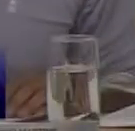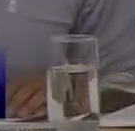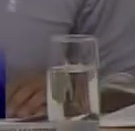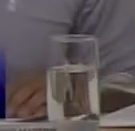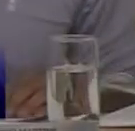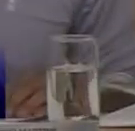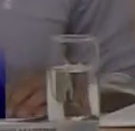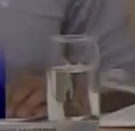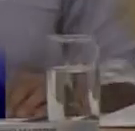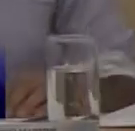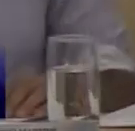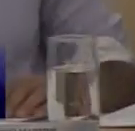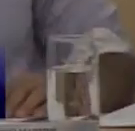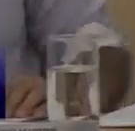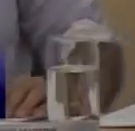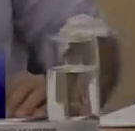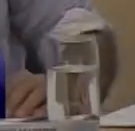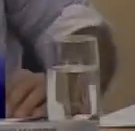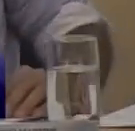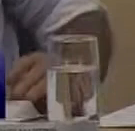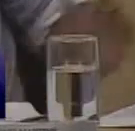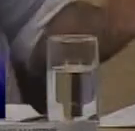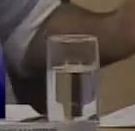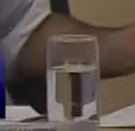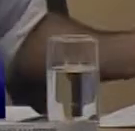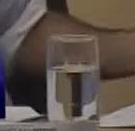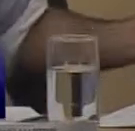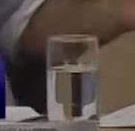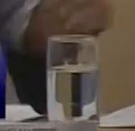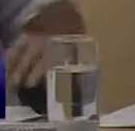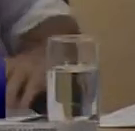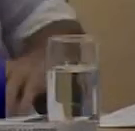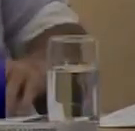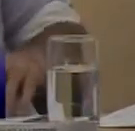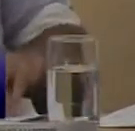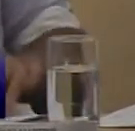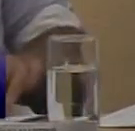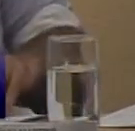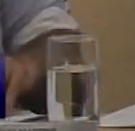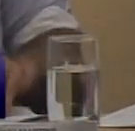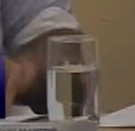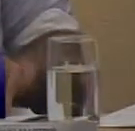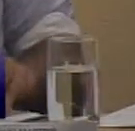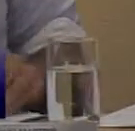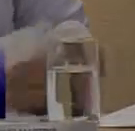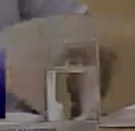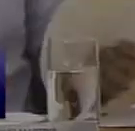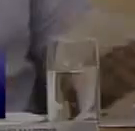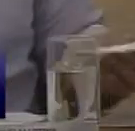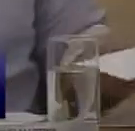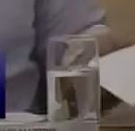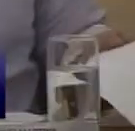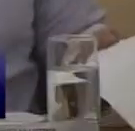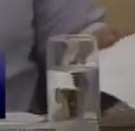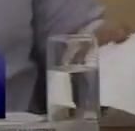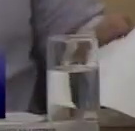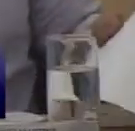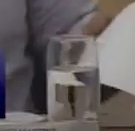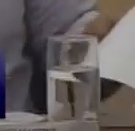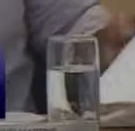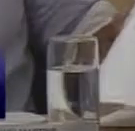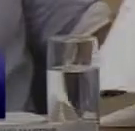já foi nominada pelo projeto anterior, o vereador pastor Newton chegou na frente, o